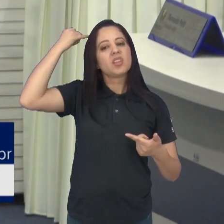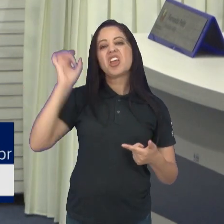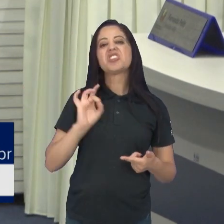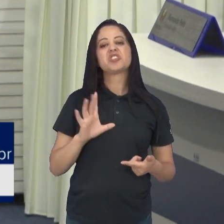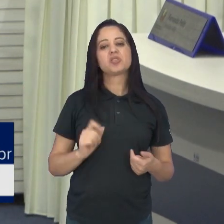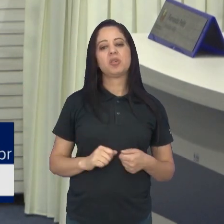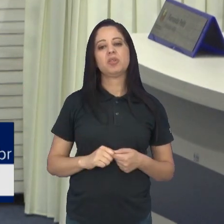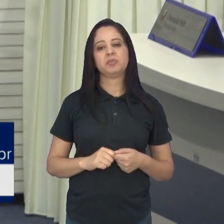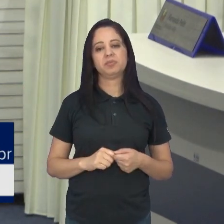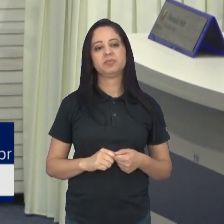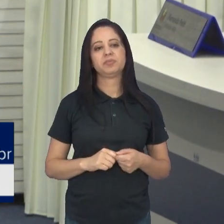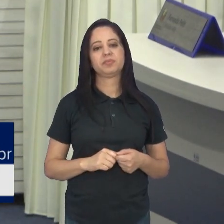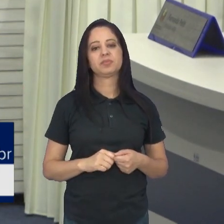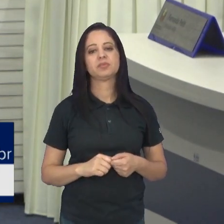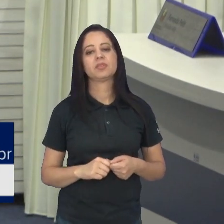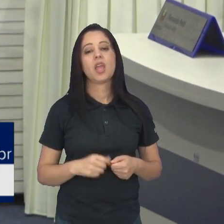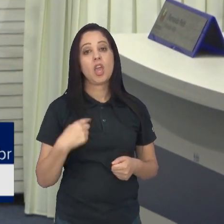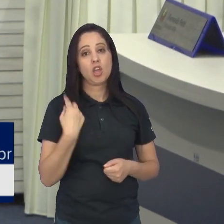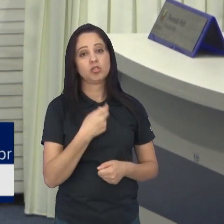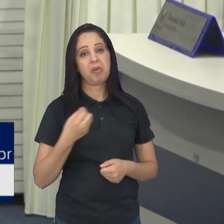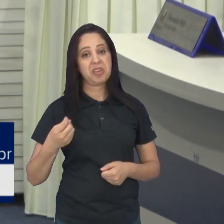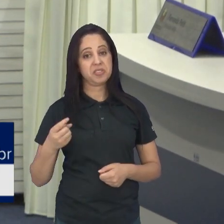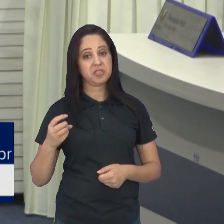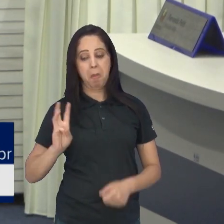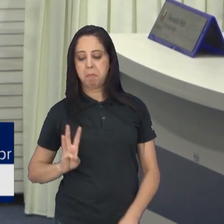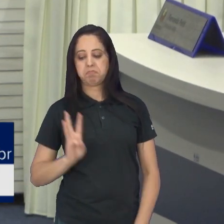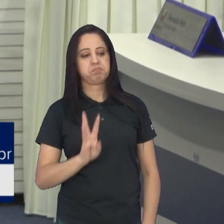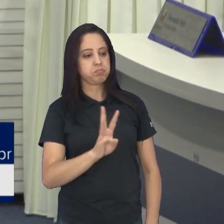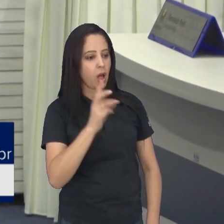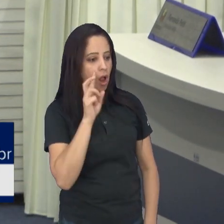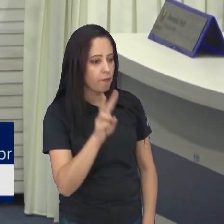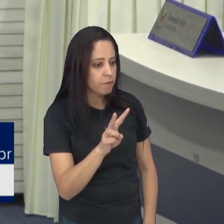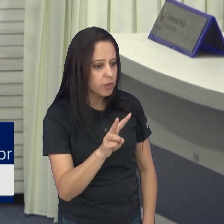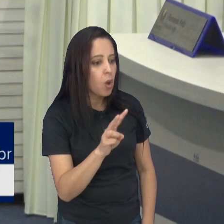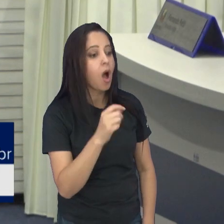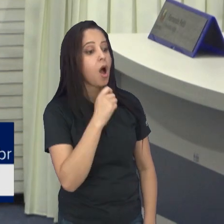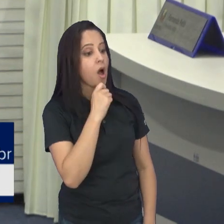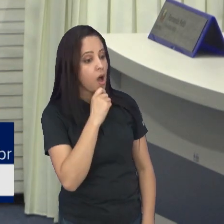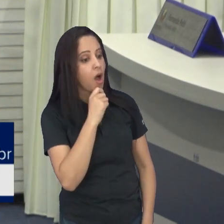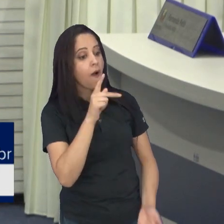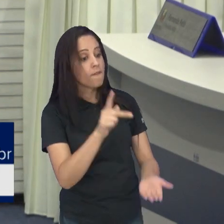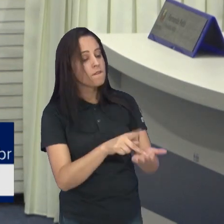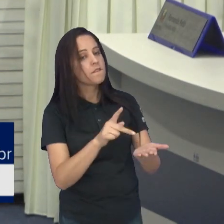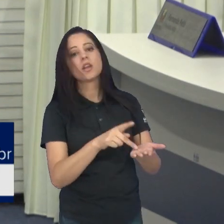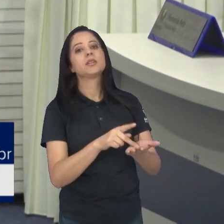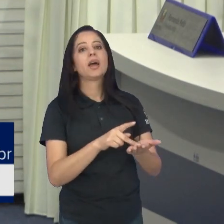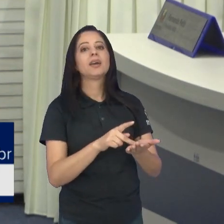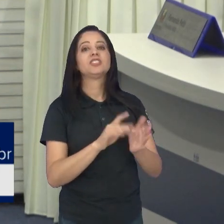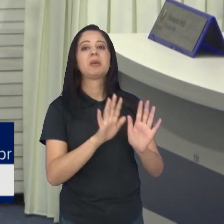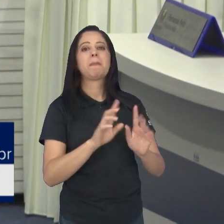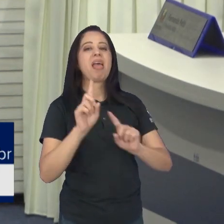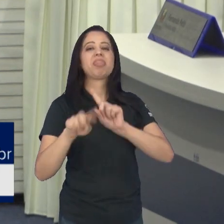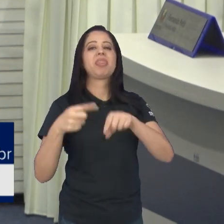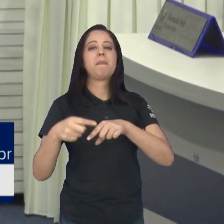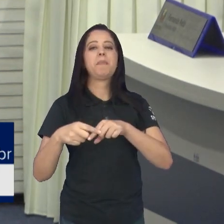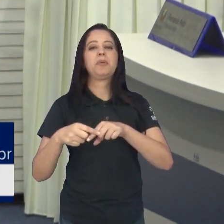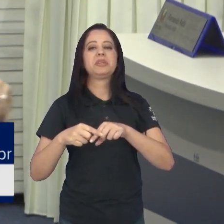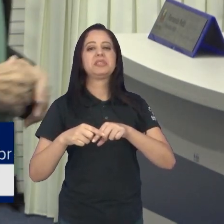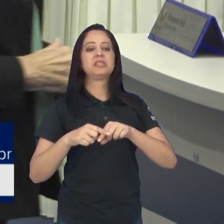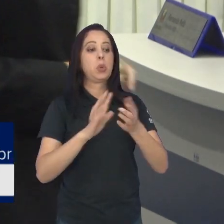bem que estivemos à noite, verificamos o que eu tinha denunciado, porque no dia seguinte já não existia mais